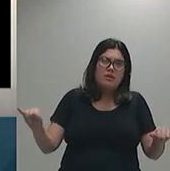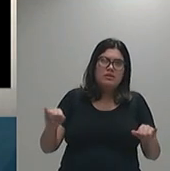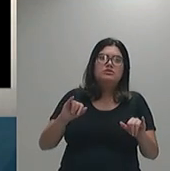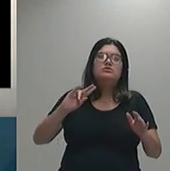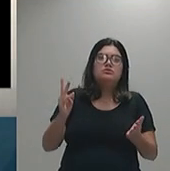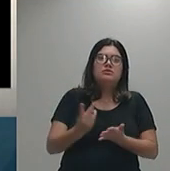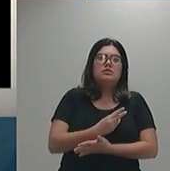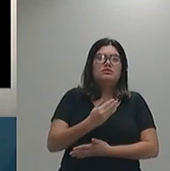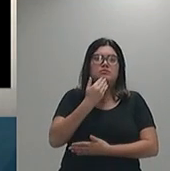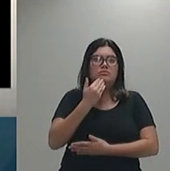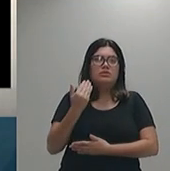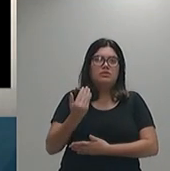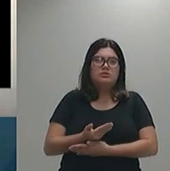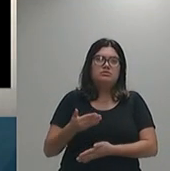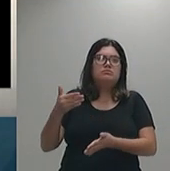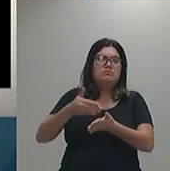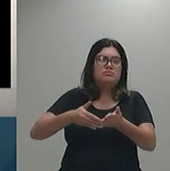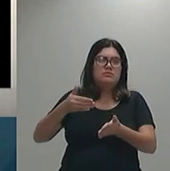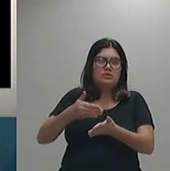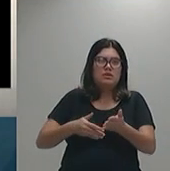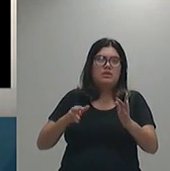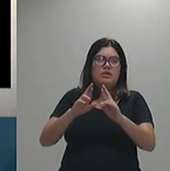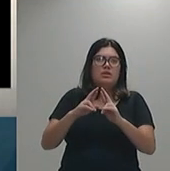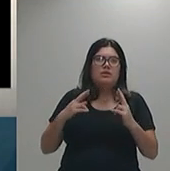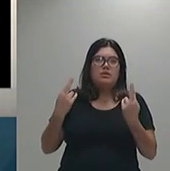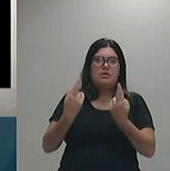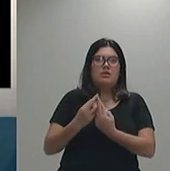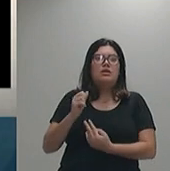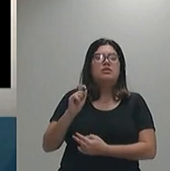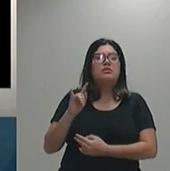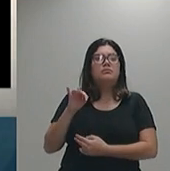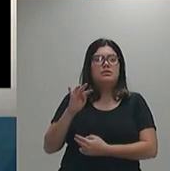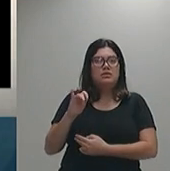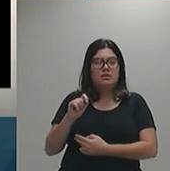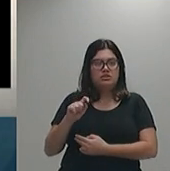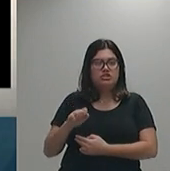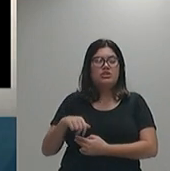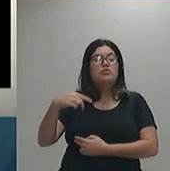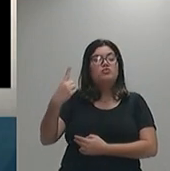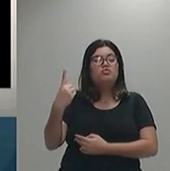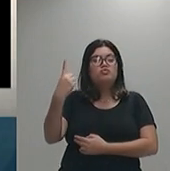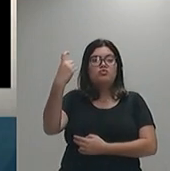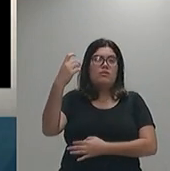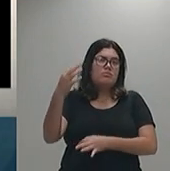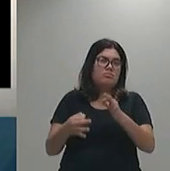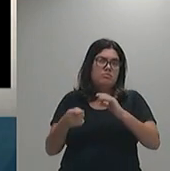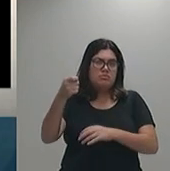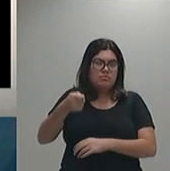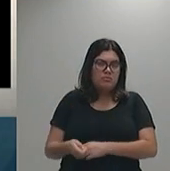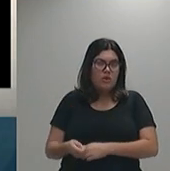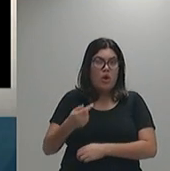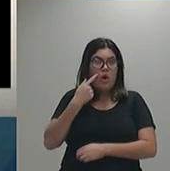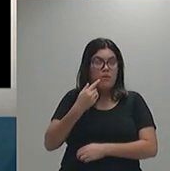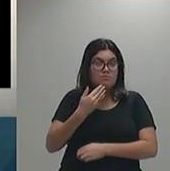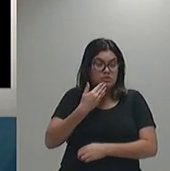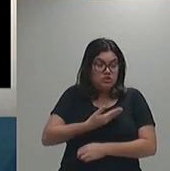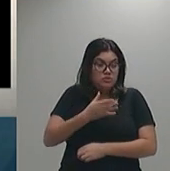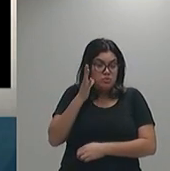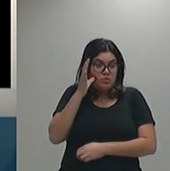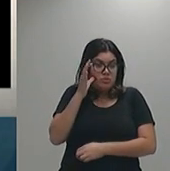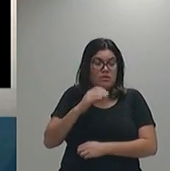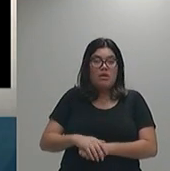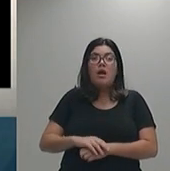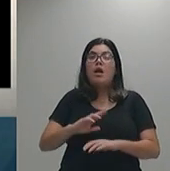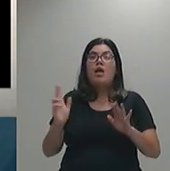impedindo a reunião das arbitragens um só tribunal e Vejam o pedido curioso alegando a litispendência